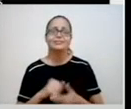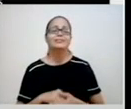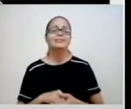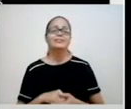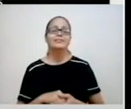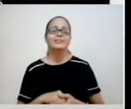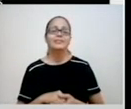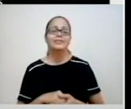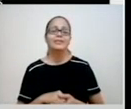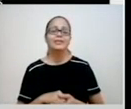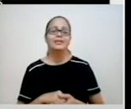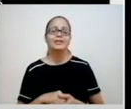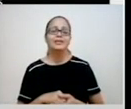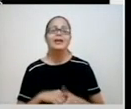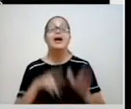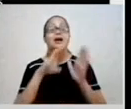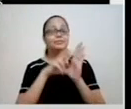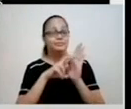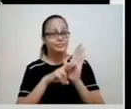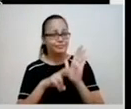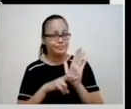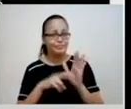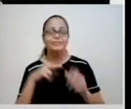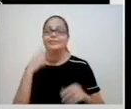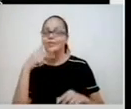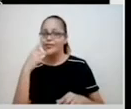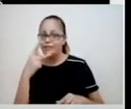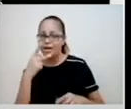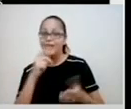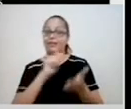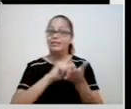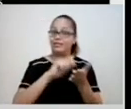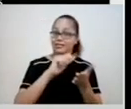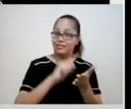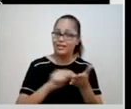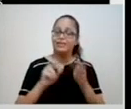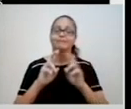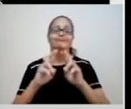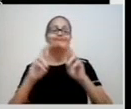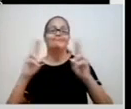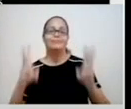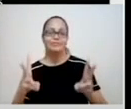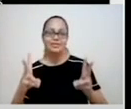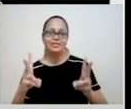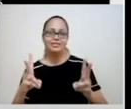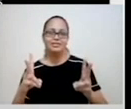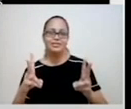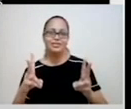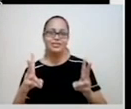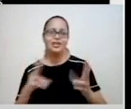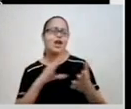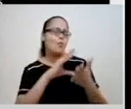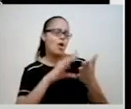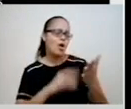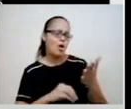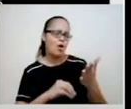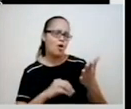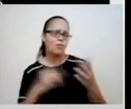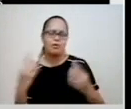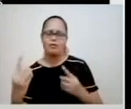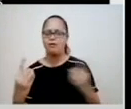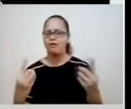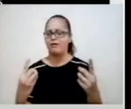escreve. Né? Então, as modalidades da fala e da escrita são diferentes, não dá para achar que uma é a cópia da outra, e cada um tem a